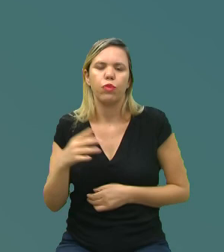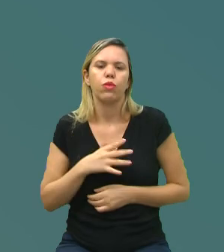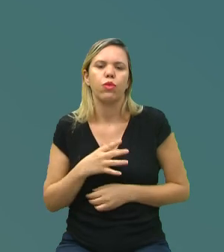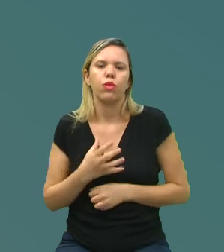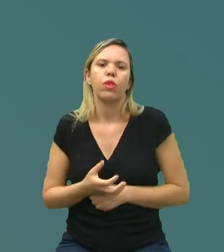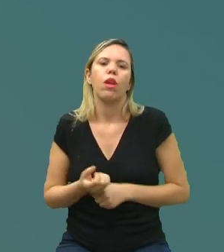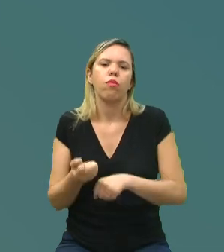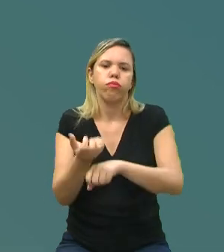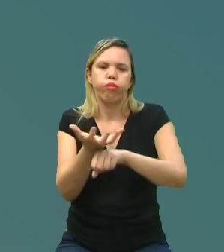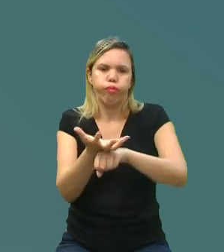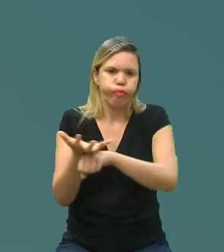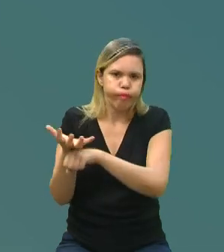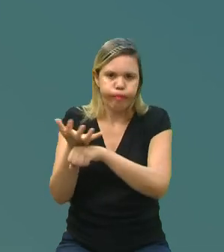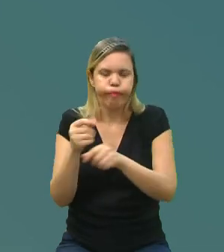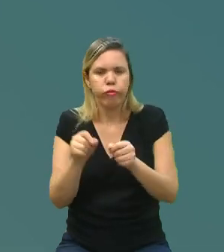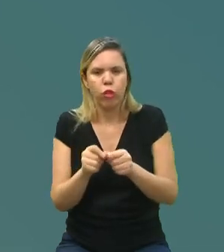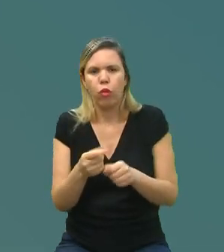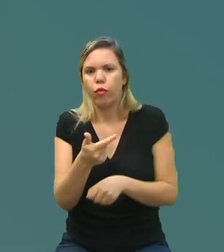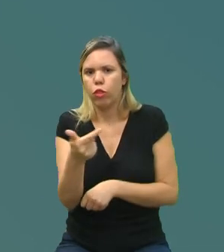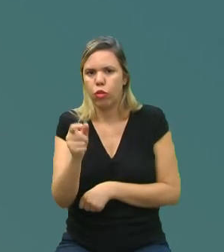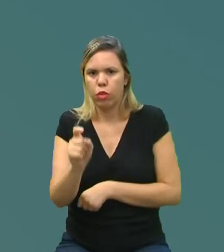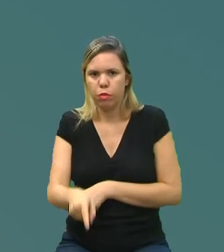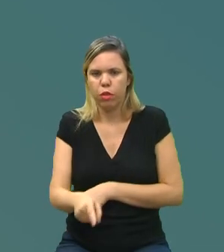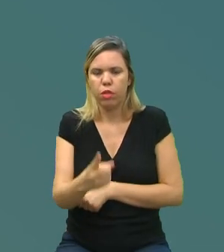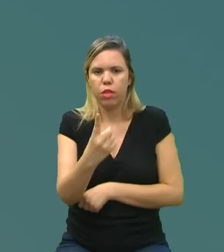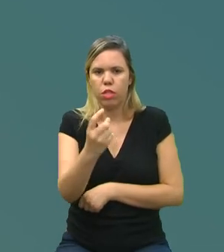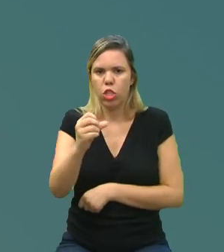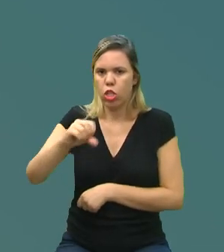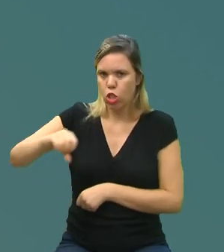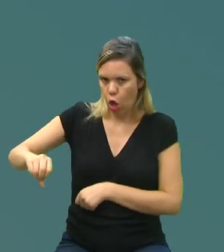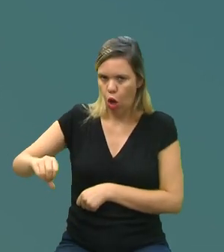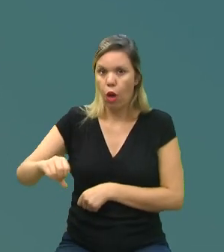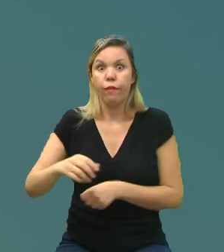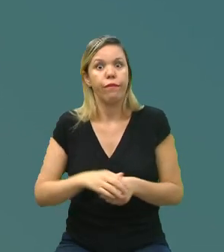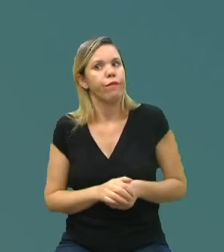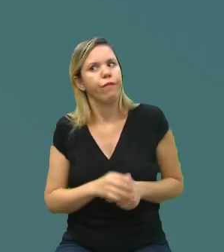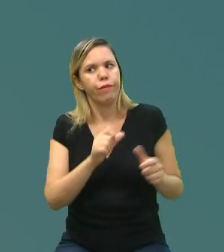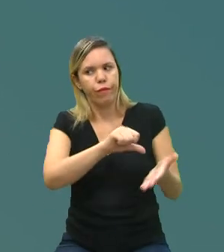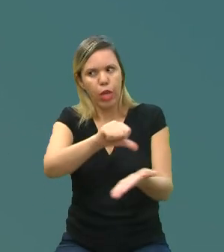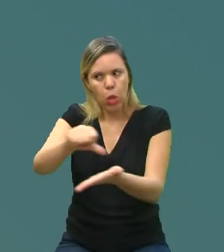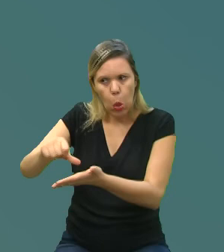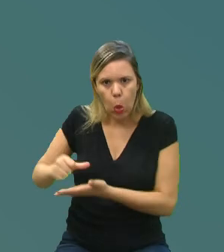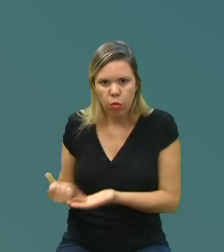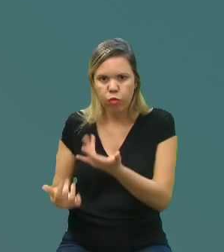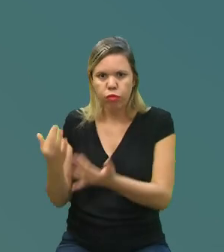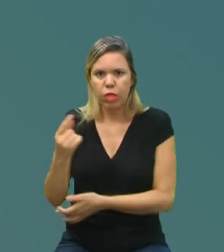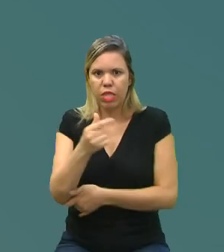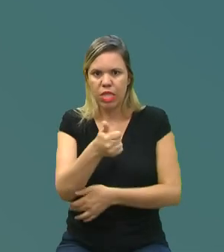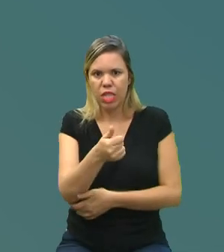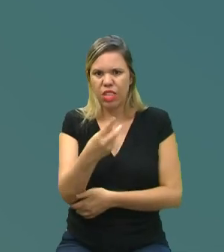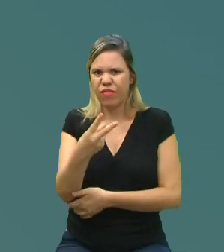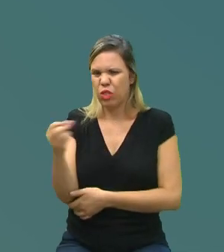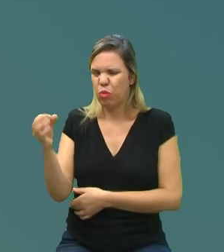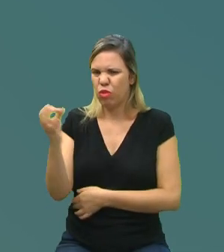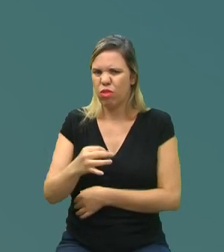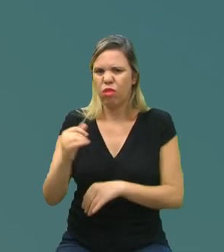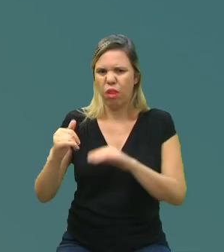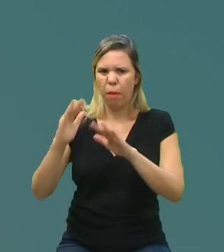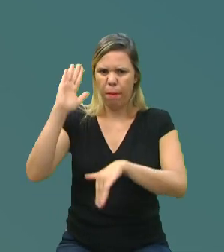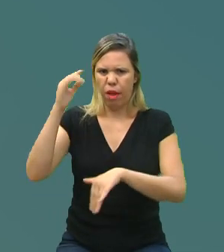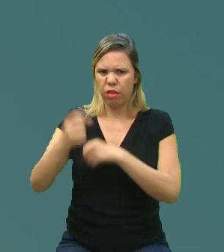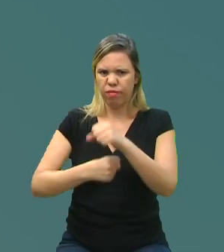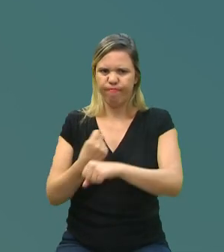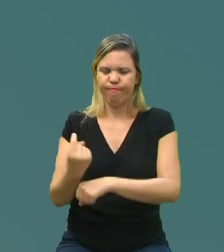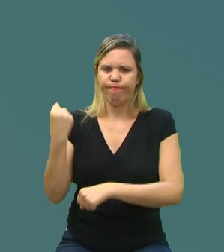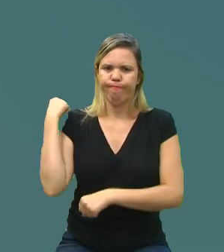22.119 focos, 120% a mais que no ano anterior e o maior número desde o início das medições